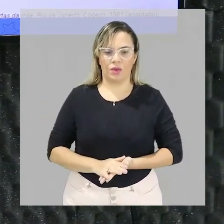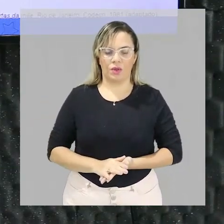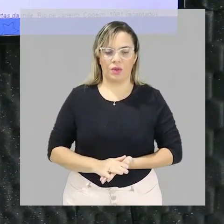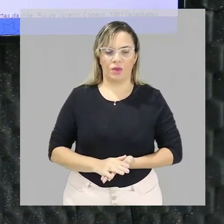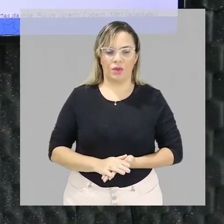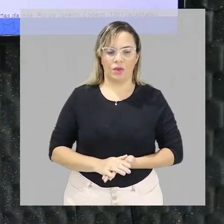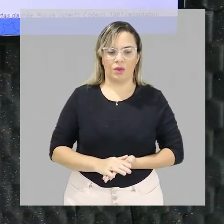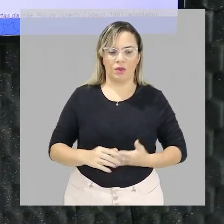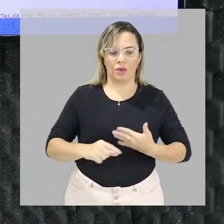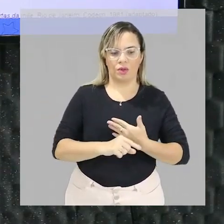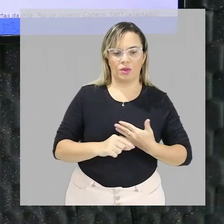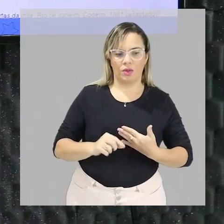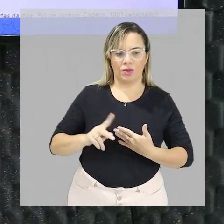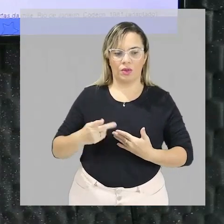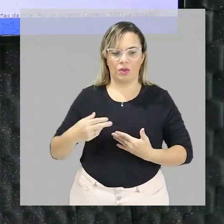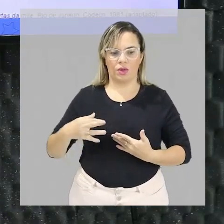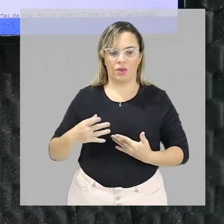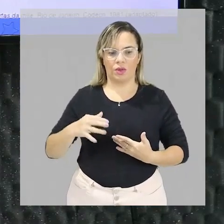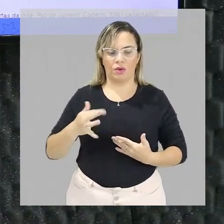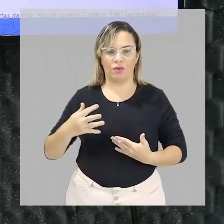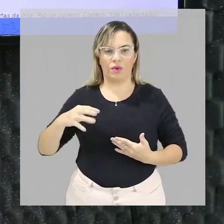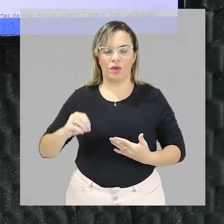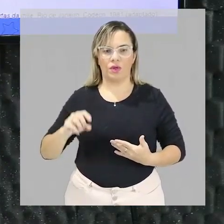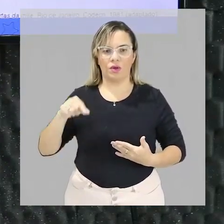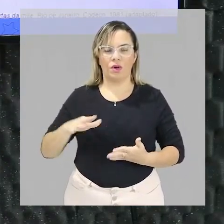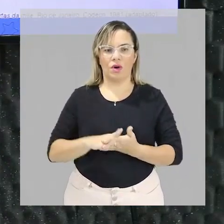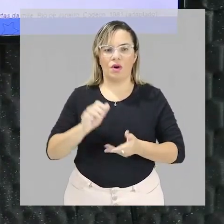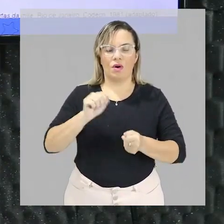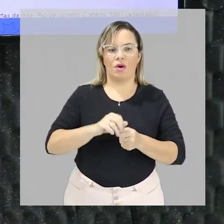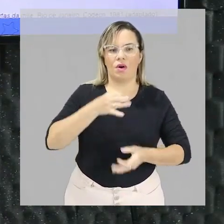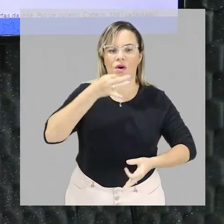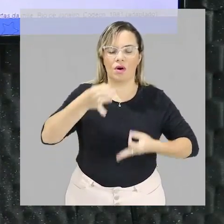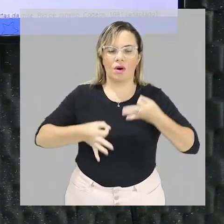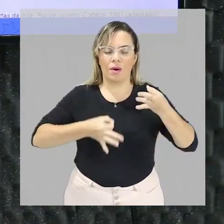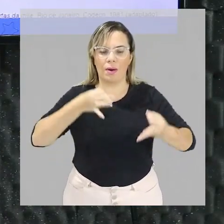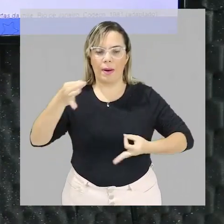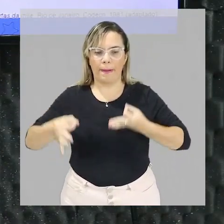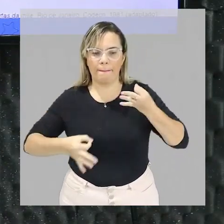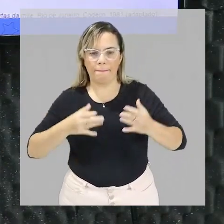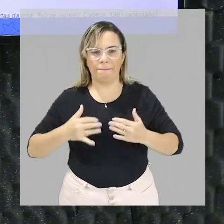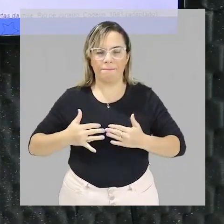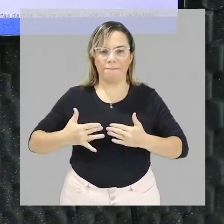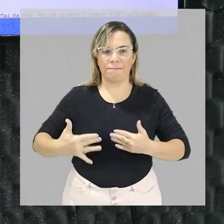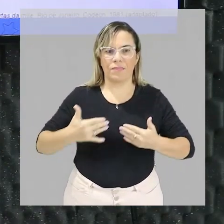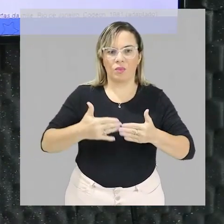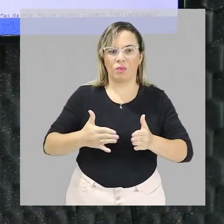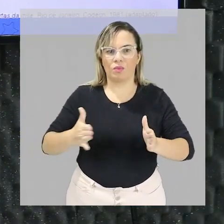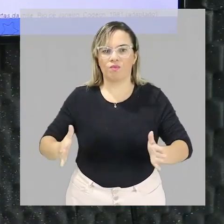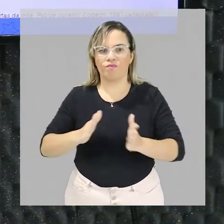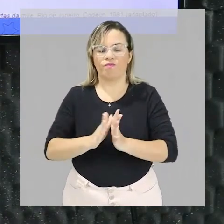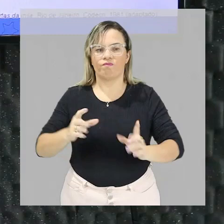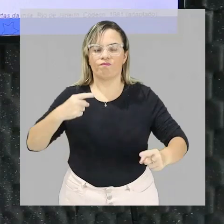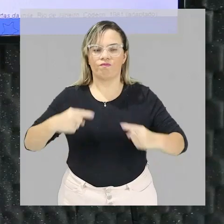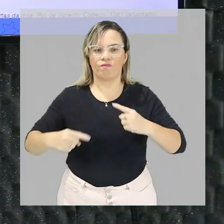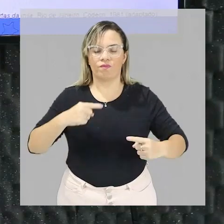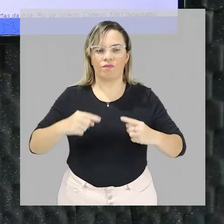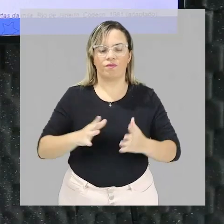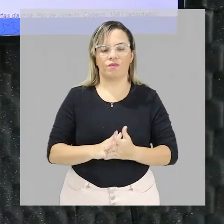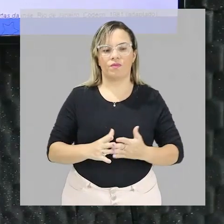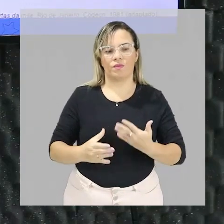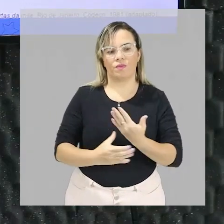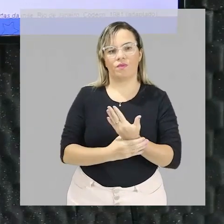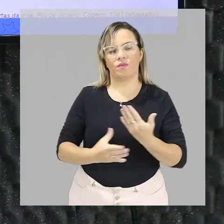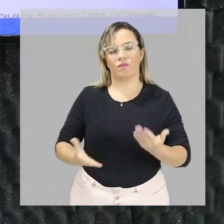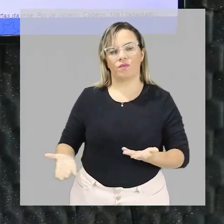Enfio, ele evidentemente faz uma crítica a esse processo de abertura.